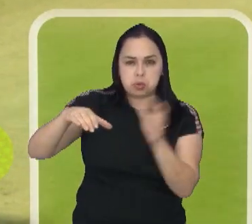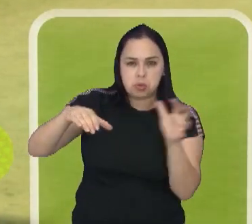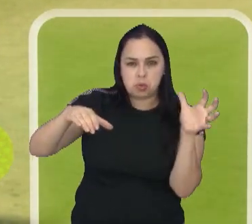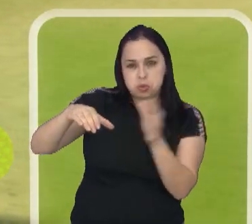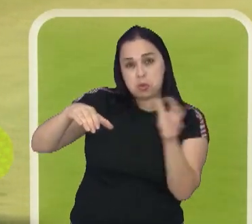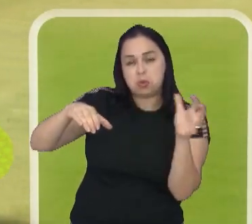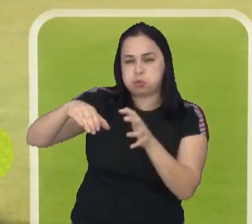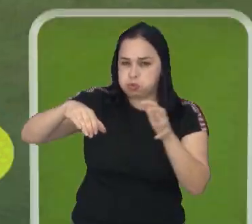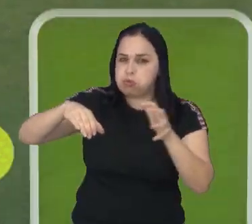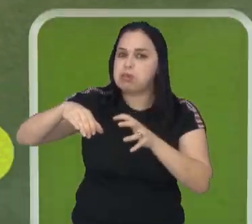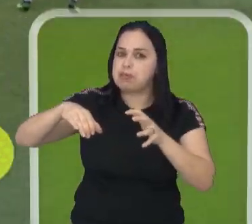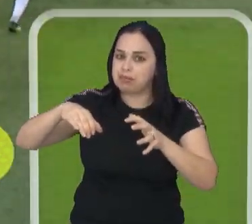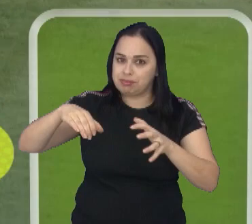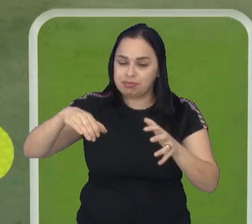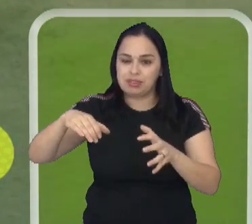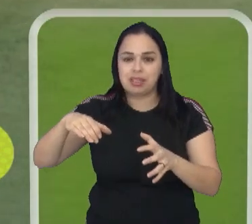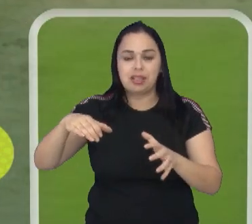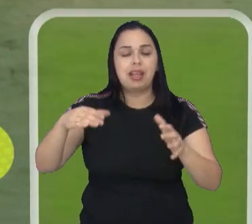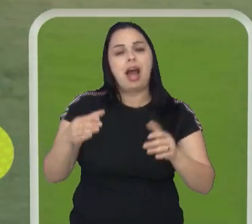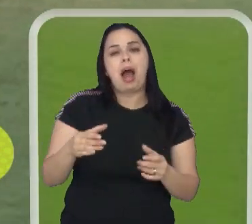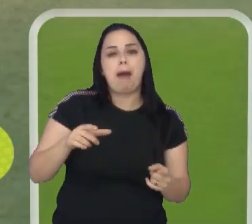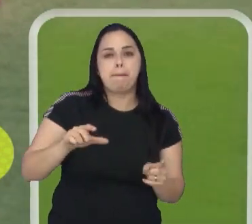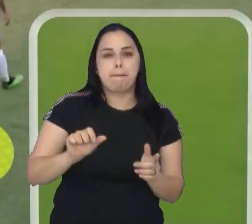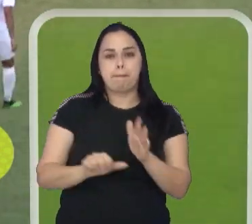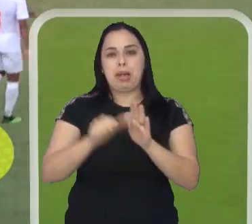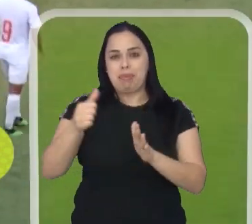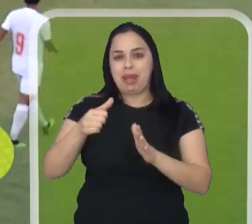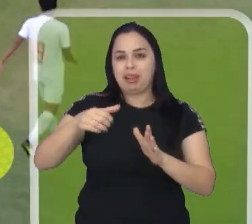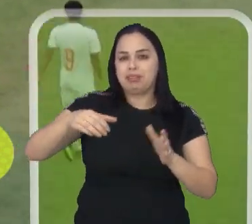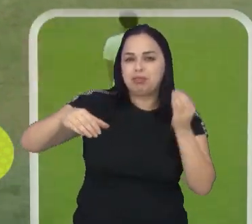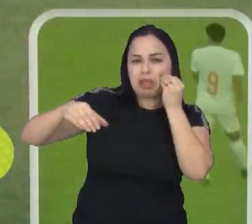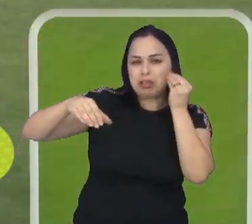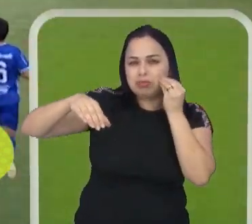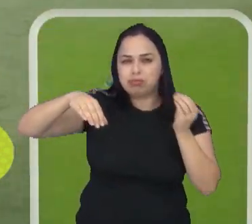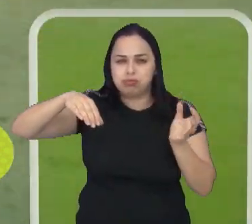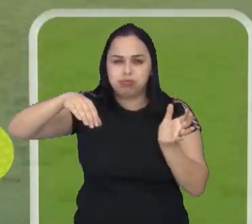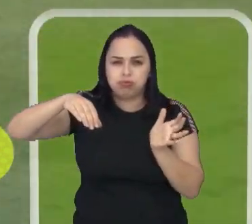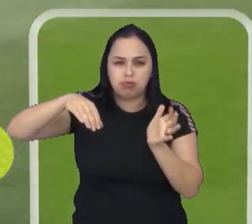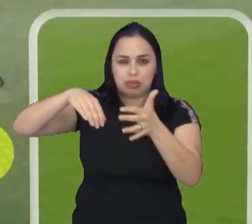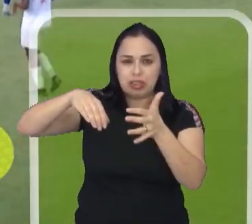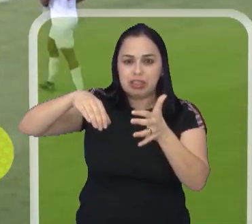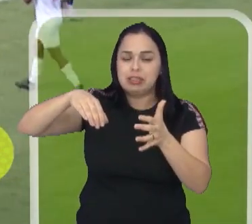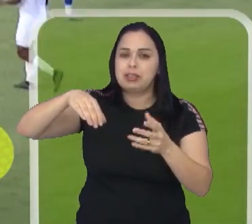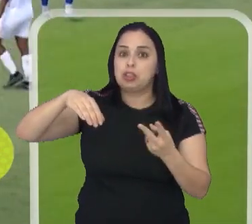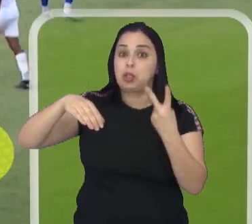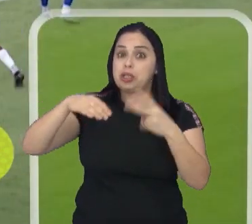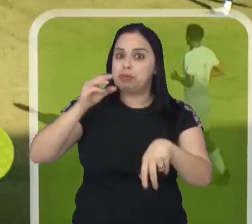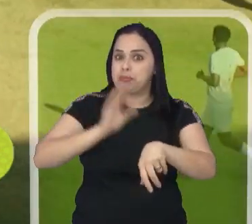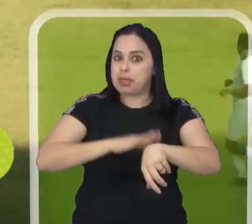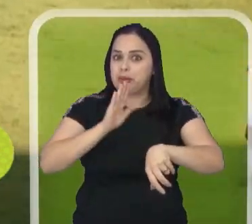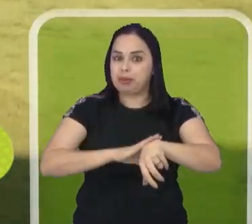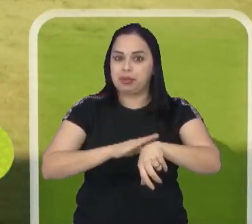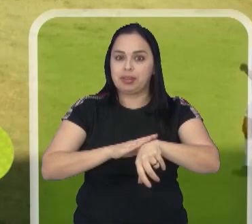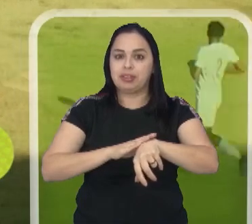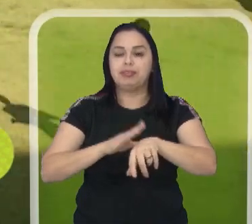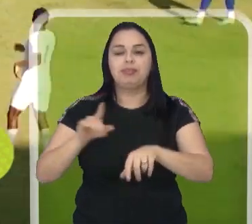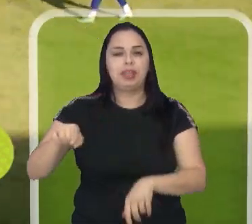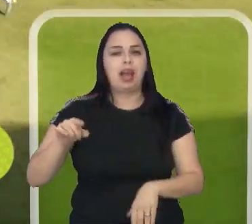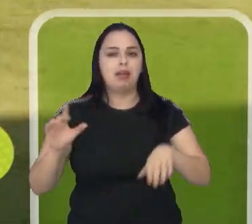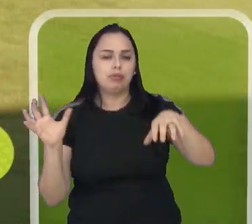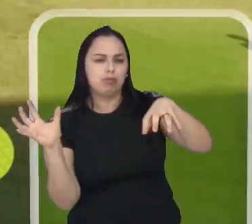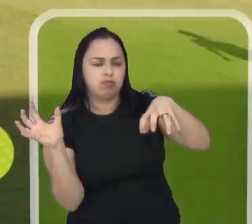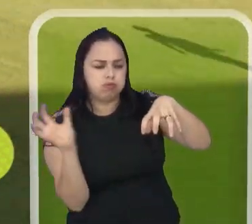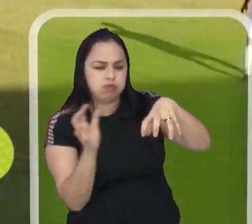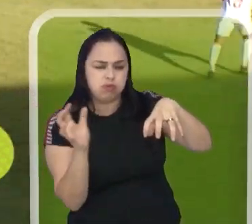da casa. A primeira tentativa foi nesse chute do Vinícius Barba, logo aos 2 minutos. A resposta do